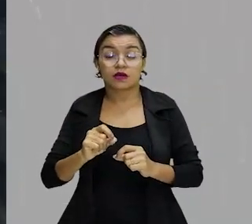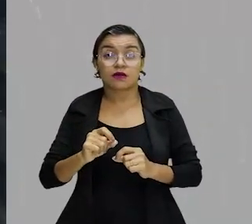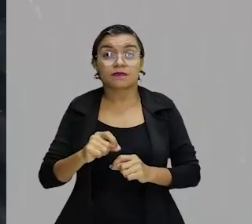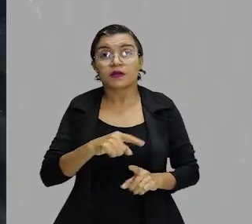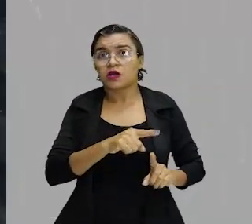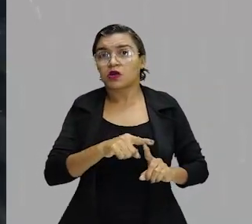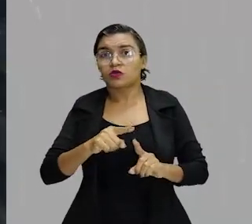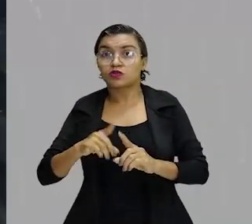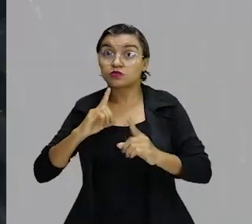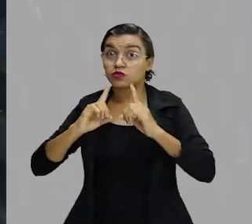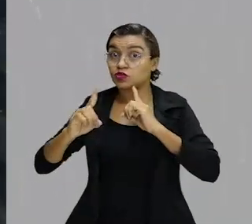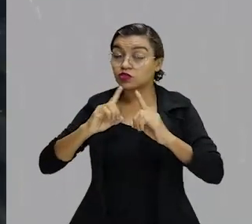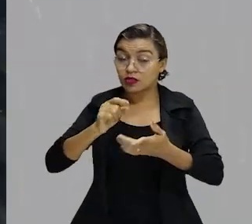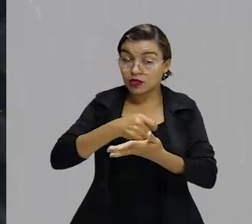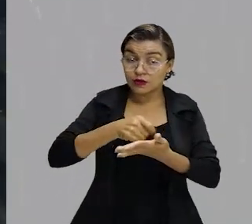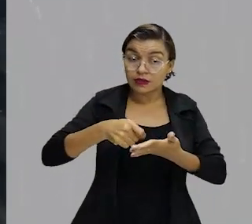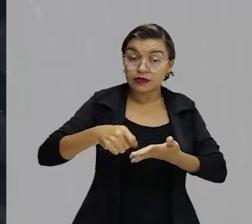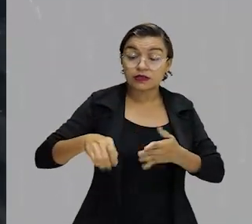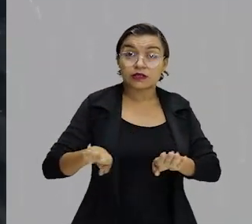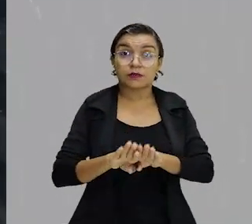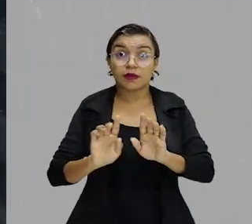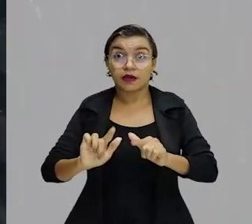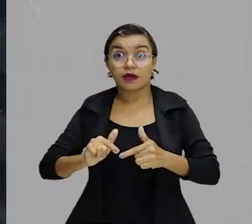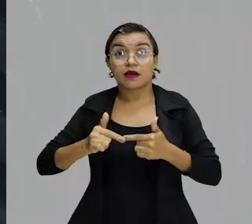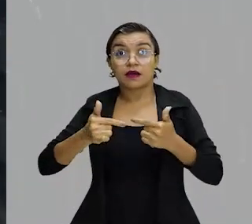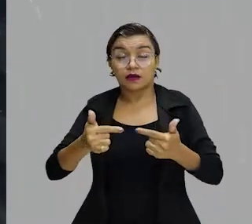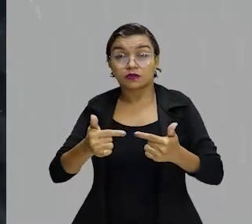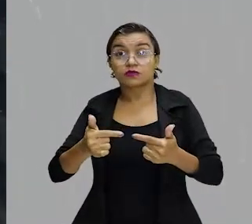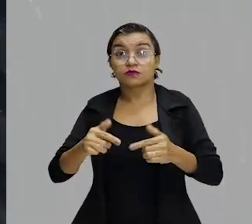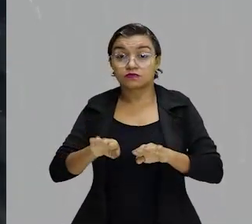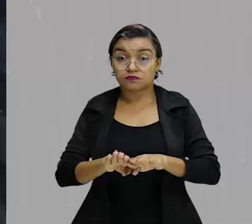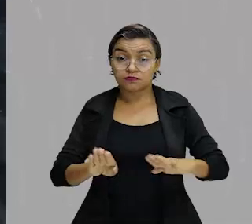escrito e uma ação que acontece em um palco ou